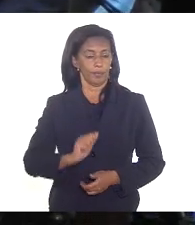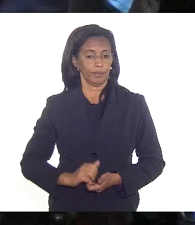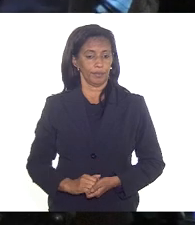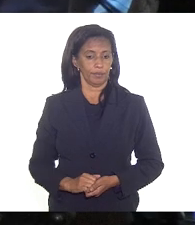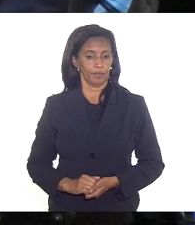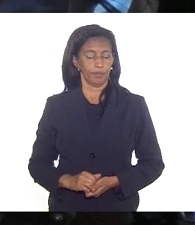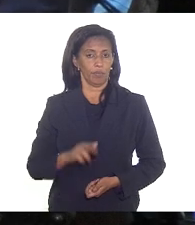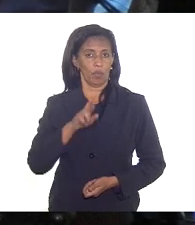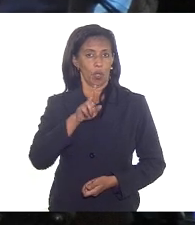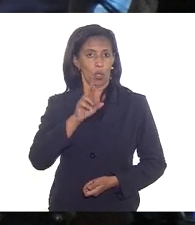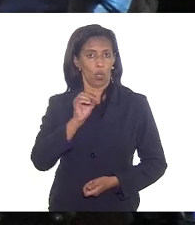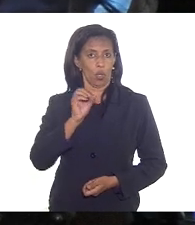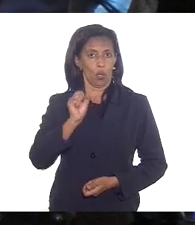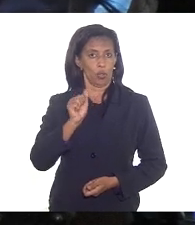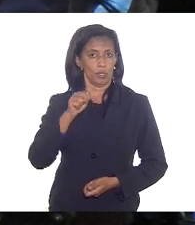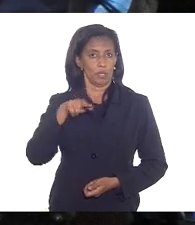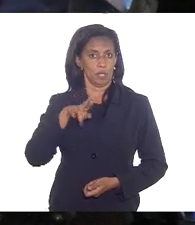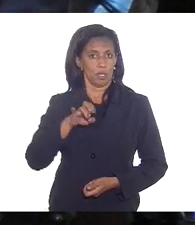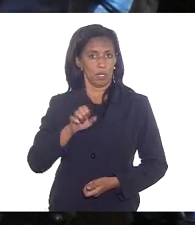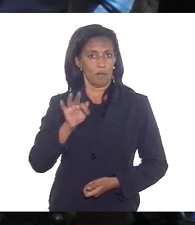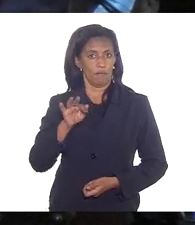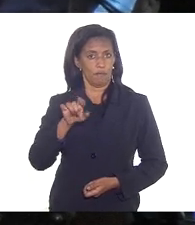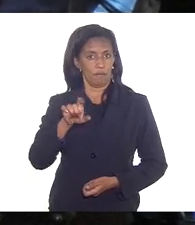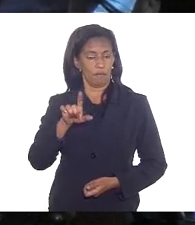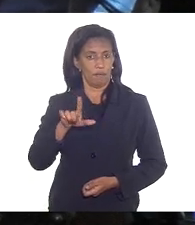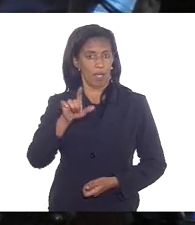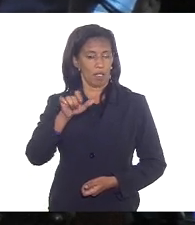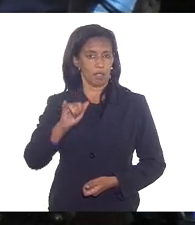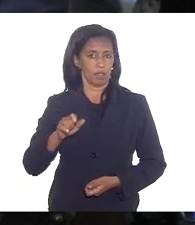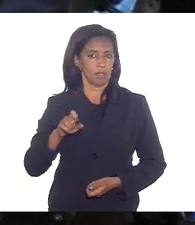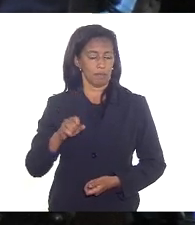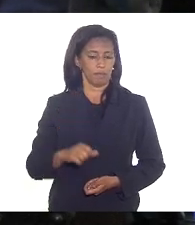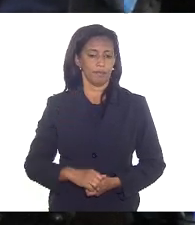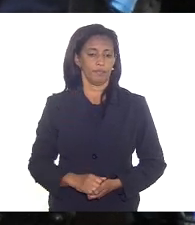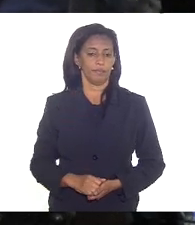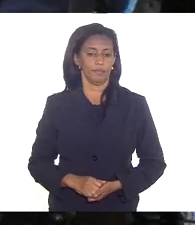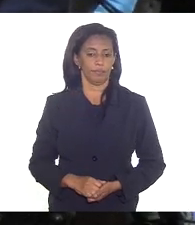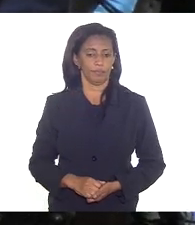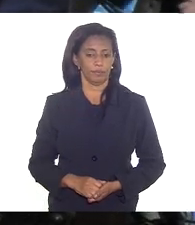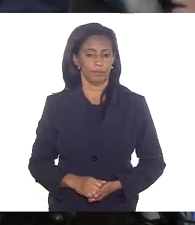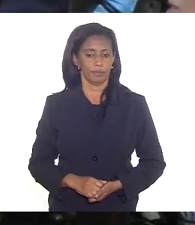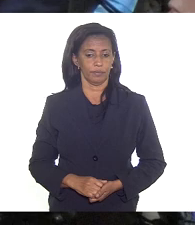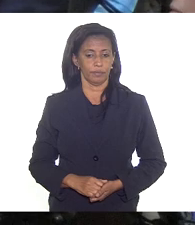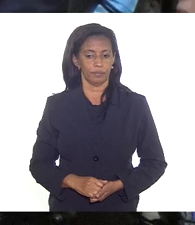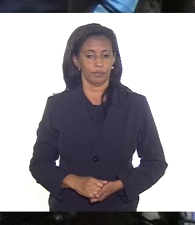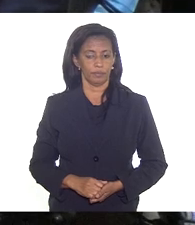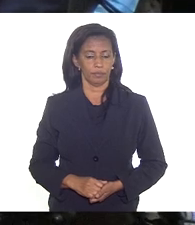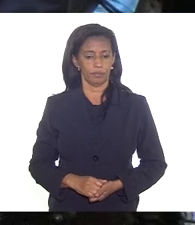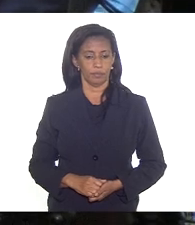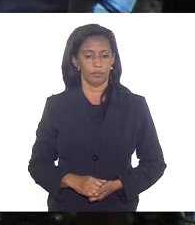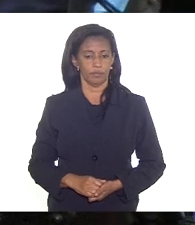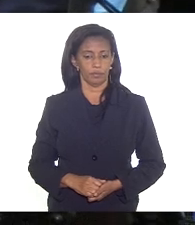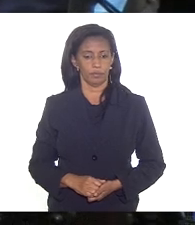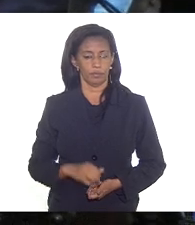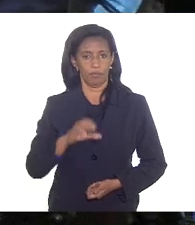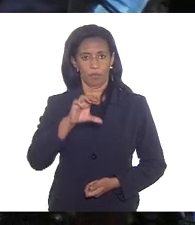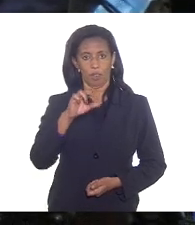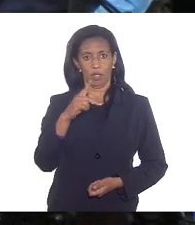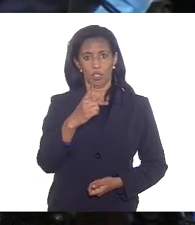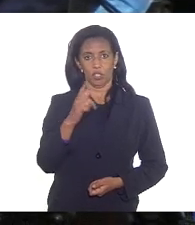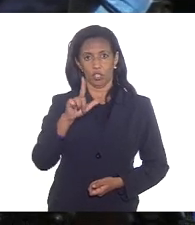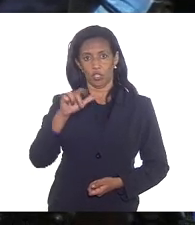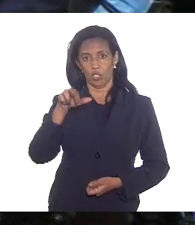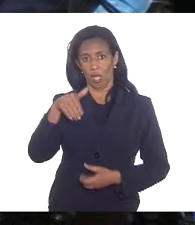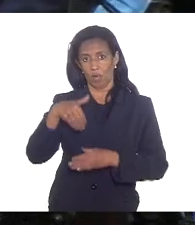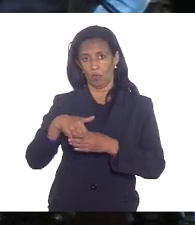Rodrigo Amorim deputada Rosane Félix a deputada Rosane Félix Oi Charles